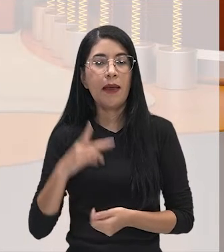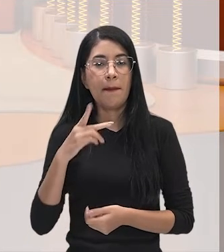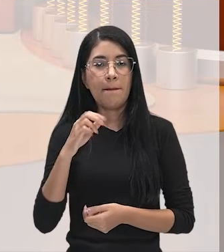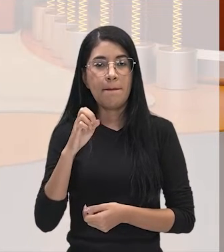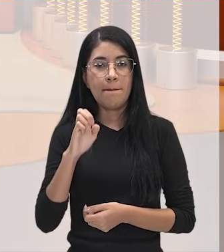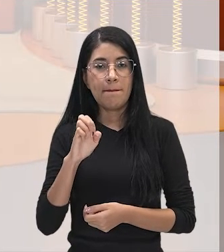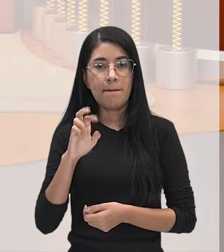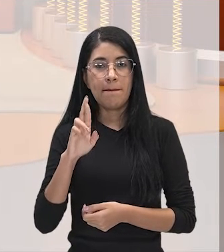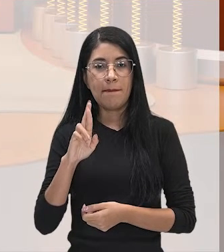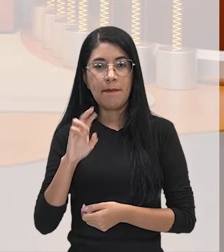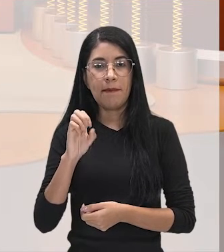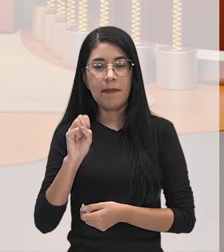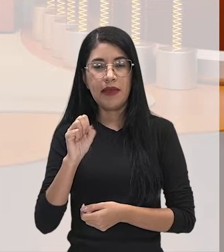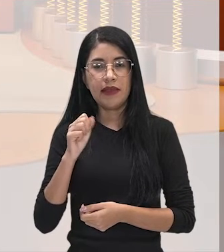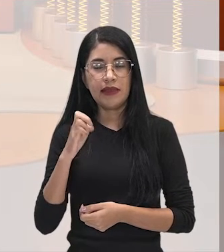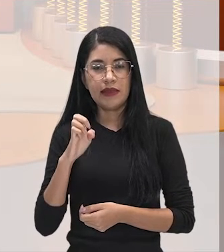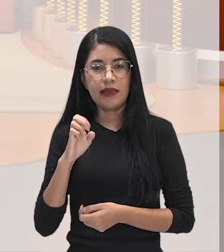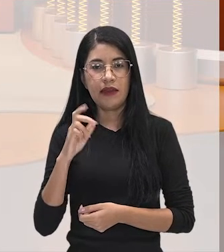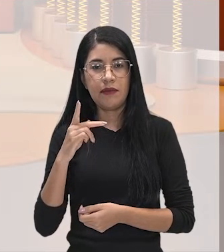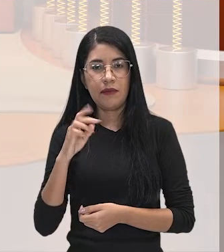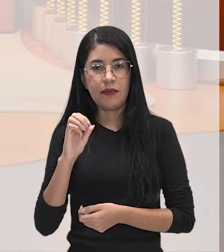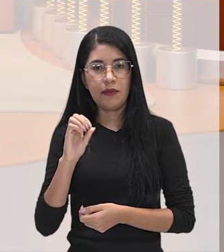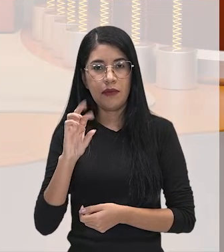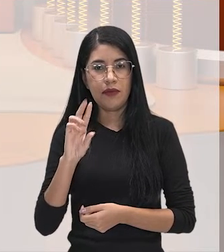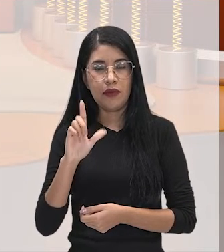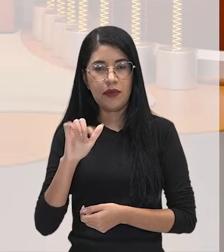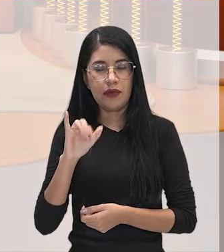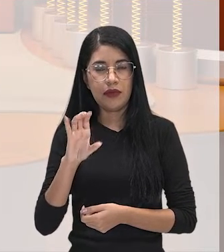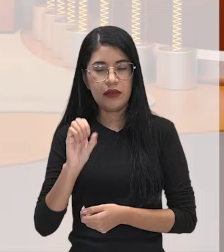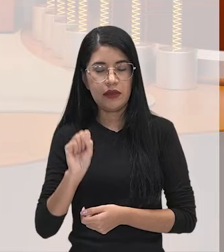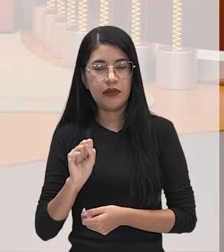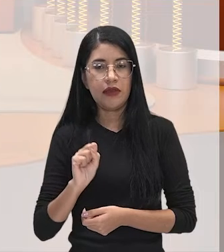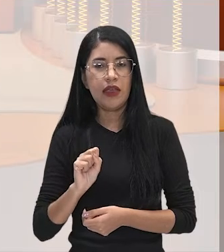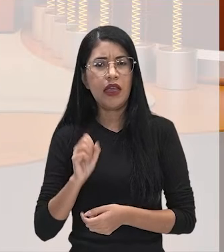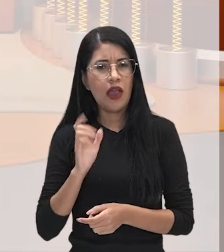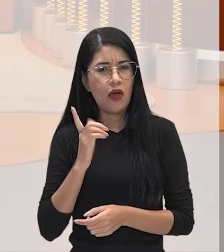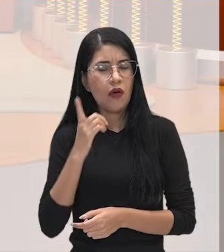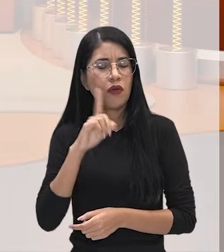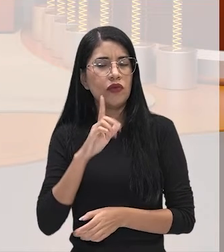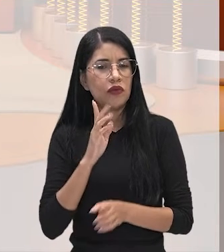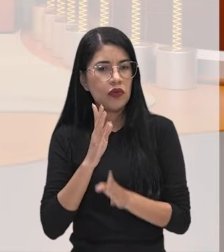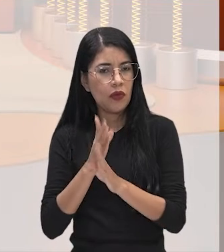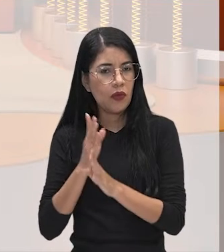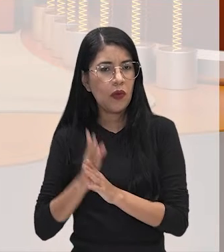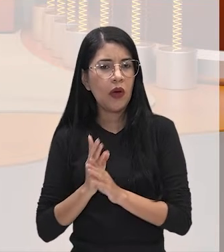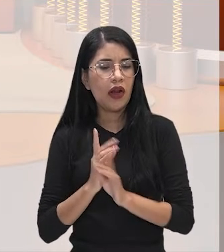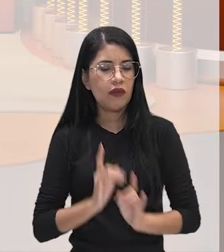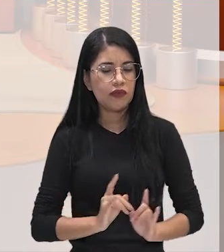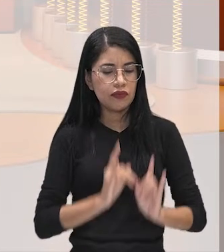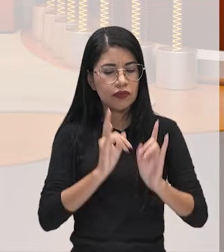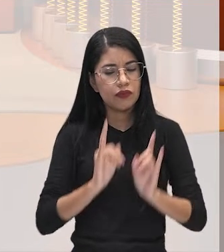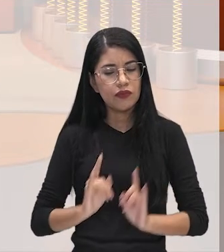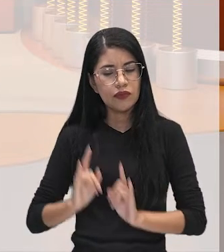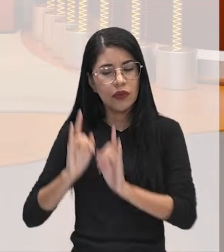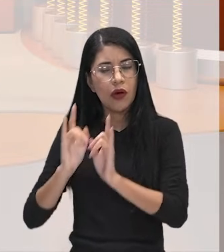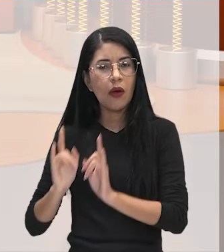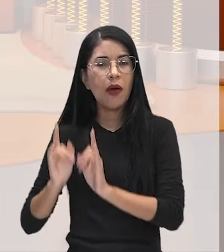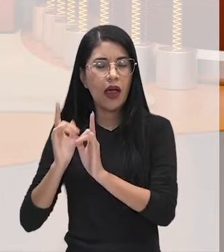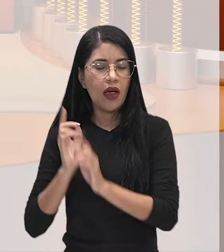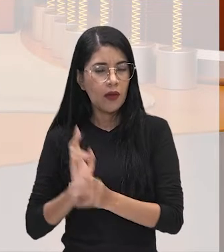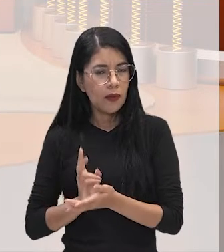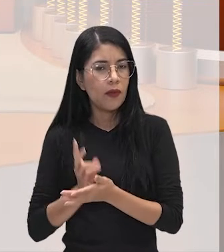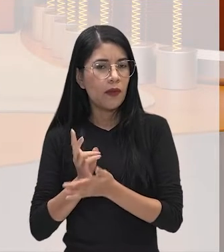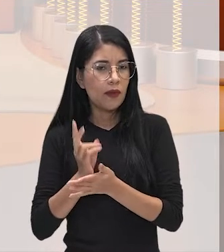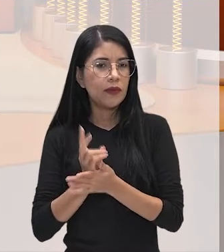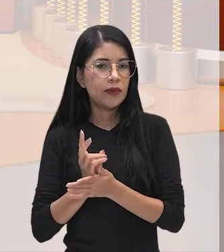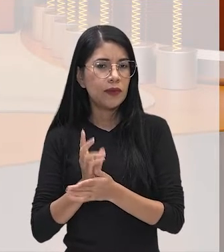Persépolis, uma linda cidade, uma bela cidade onde a gente ainda encontra, né, as ruínas então desse período, tá?